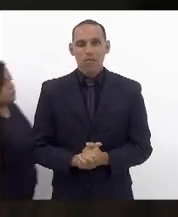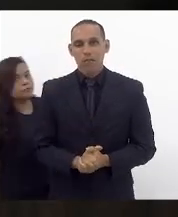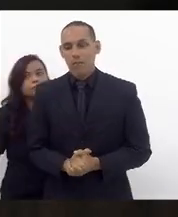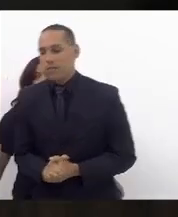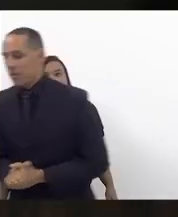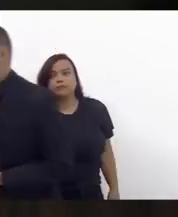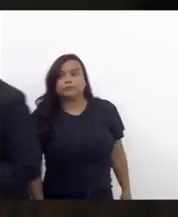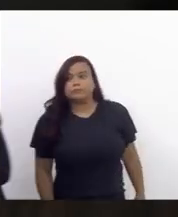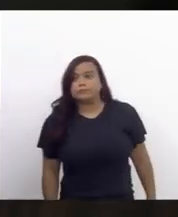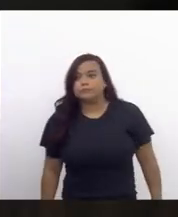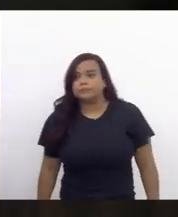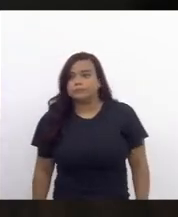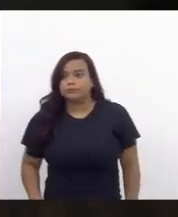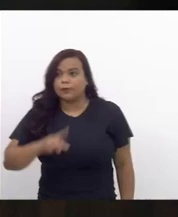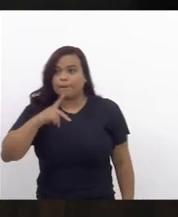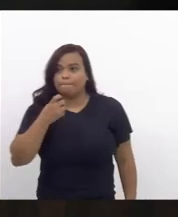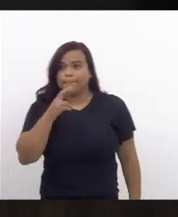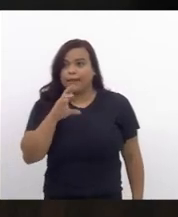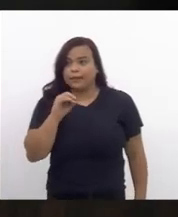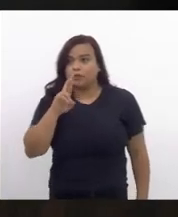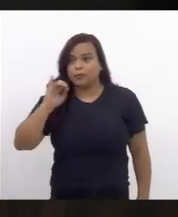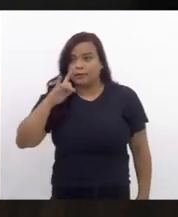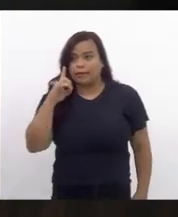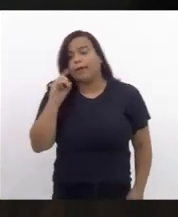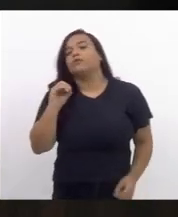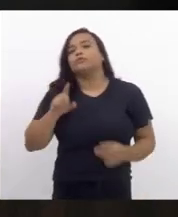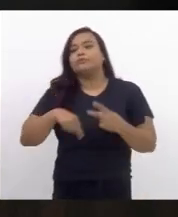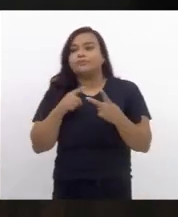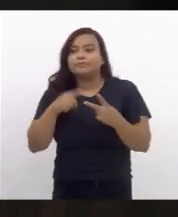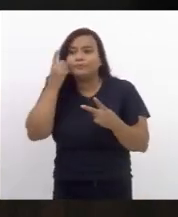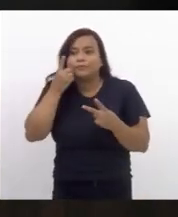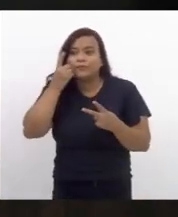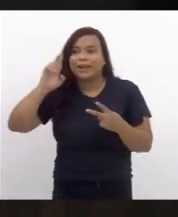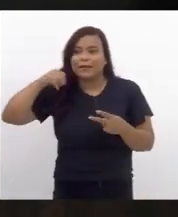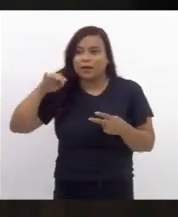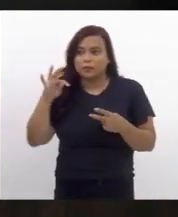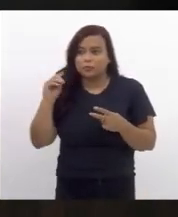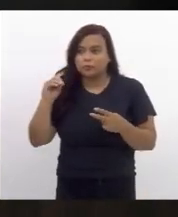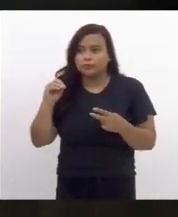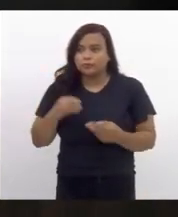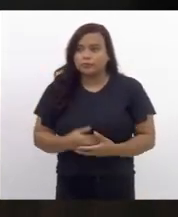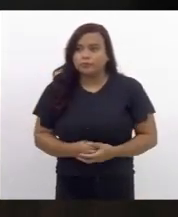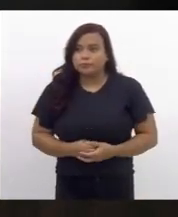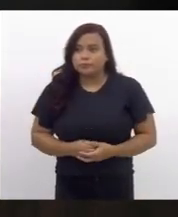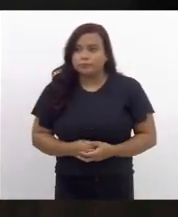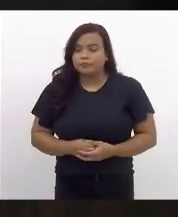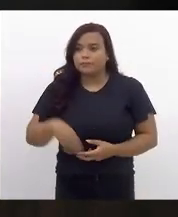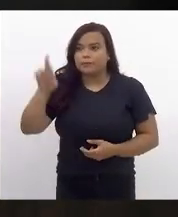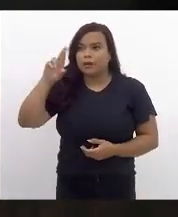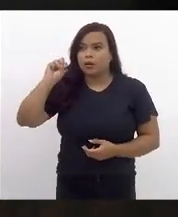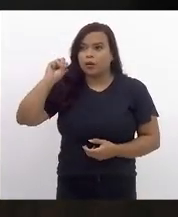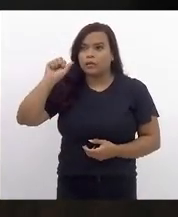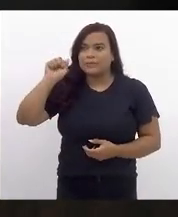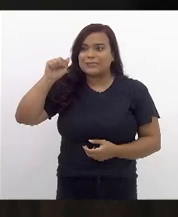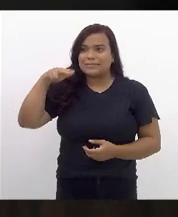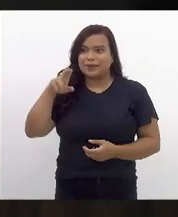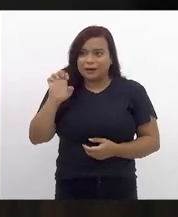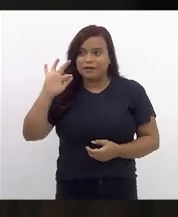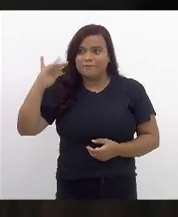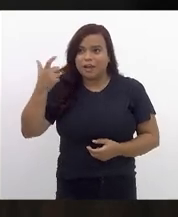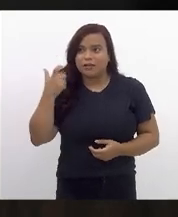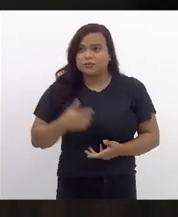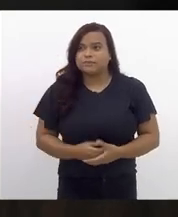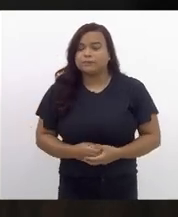Ricardo. Deputado Renato Zaca. Deputado Renato Zaca. Deputada Rosane Félix.